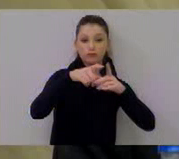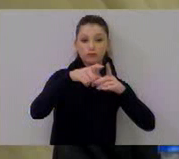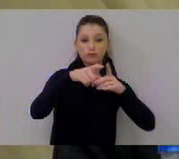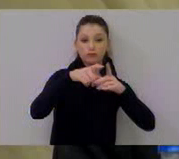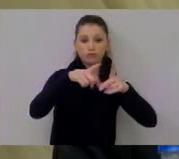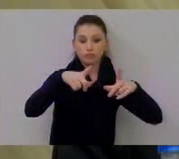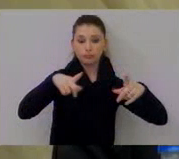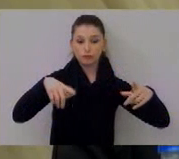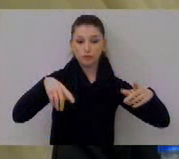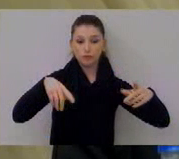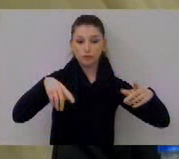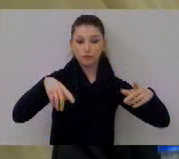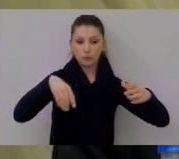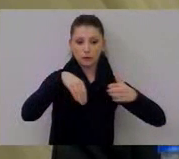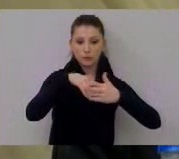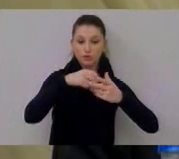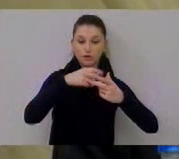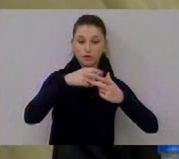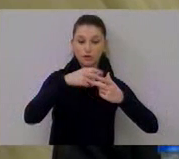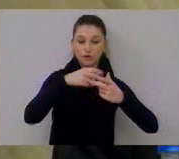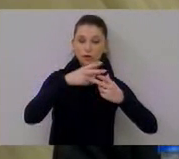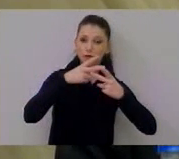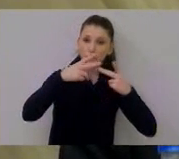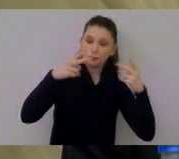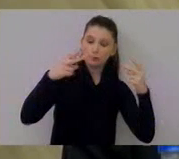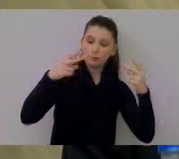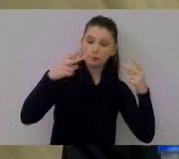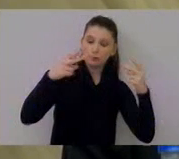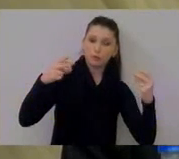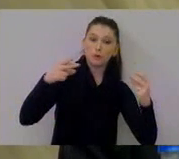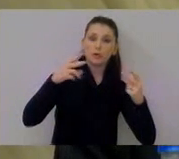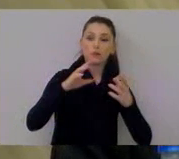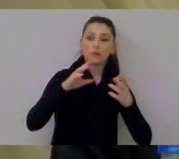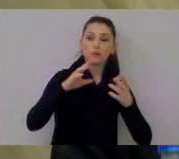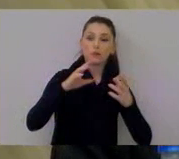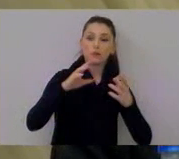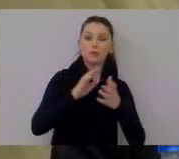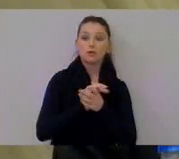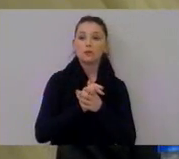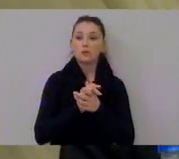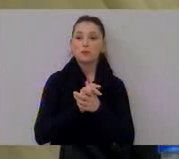poliesportiva coberta com